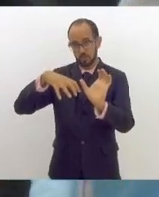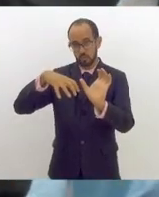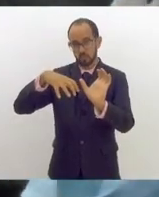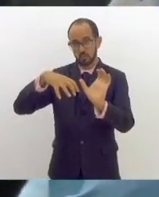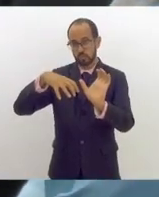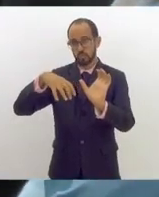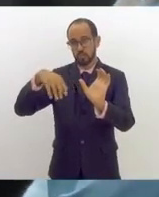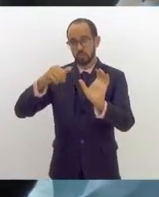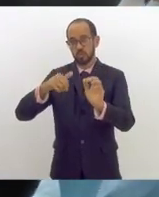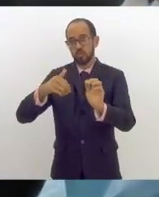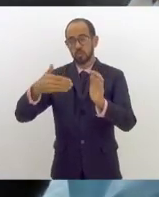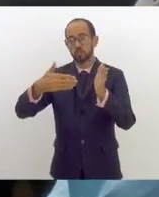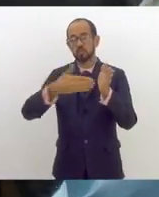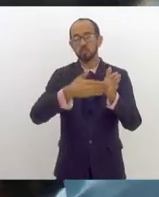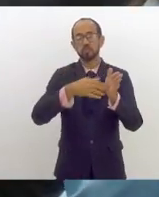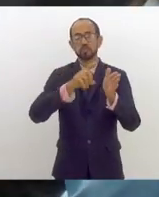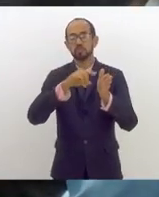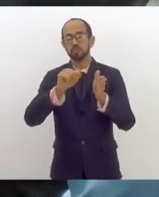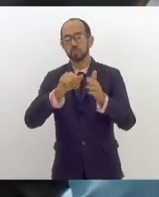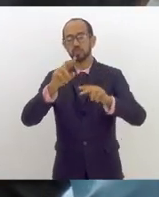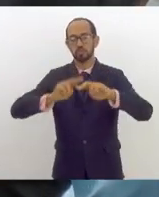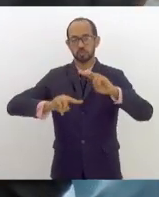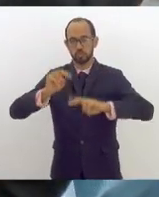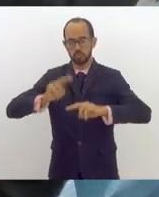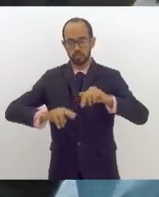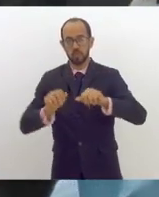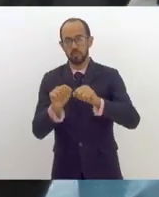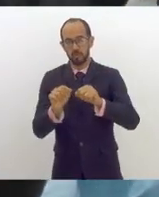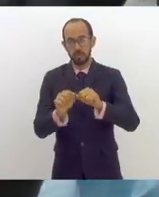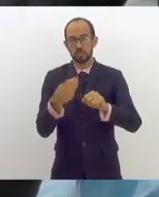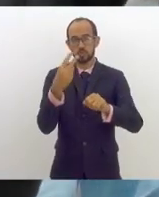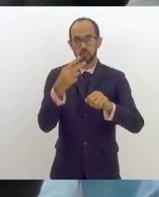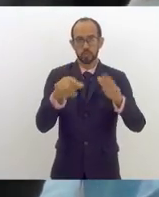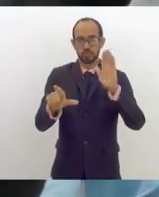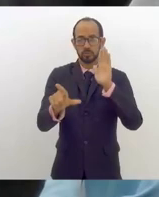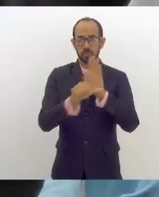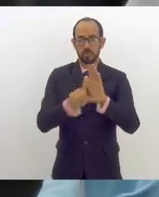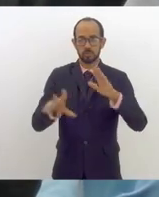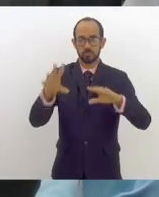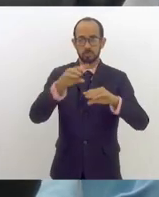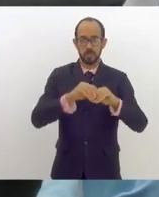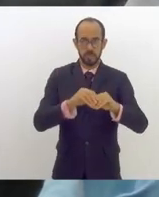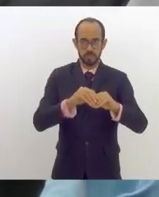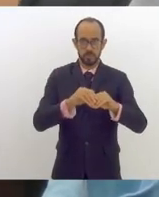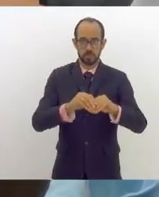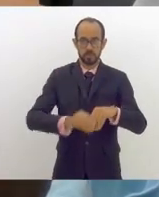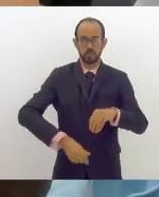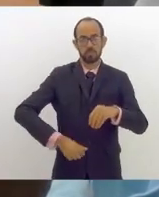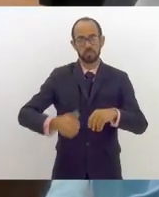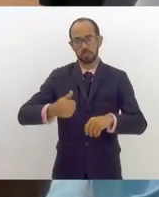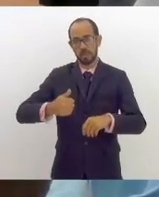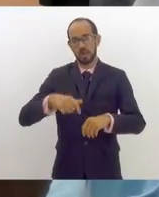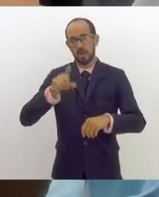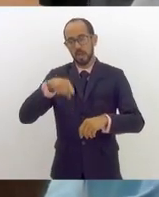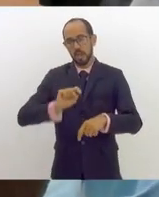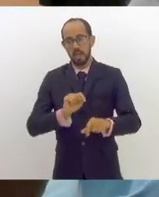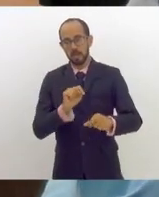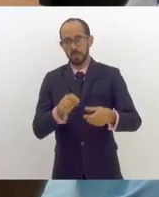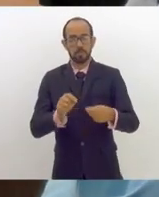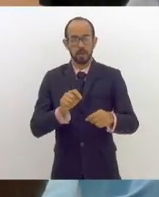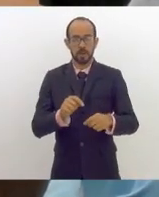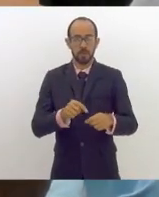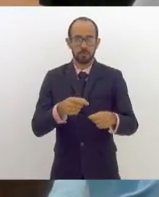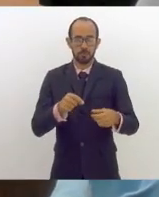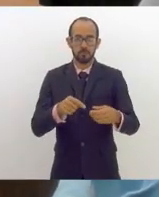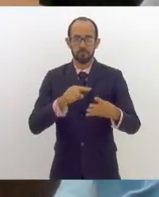deste ano emitiu duas leis complementares e uma exatamente para considerar esses quatro